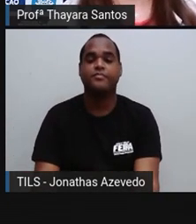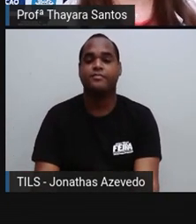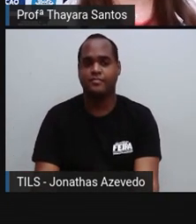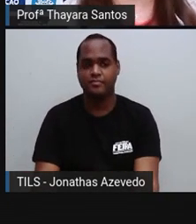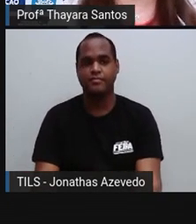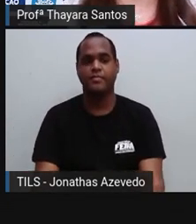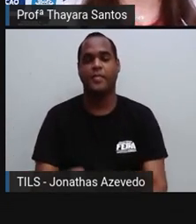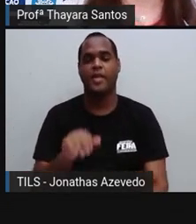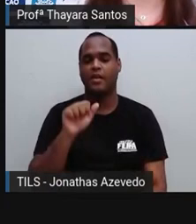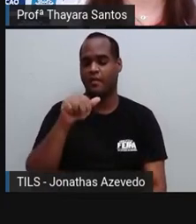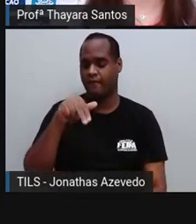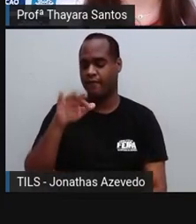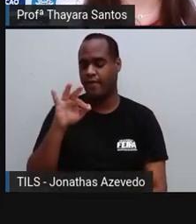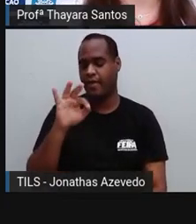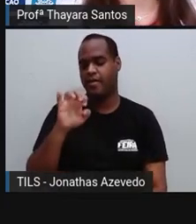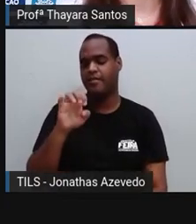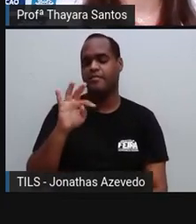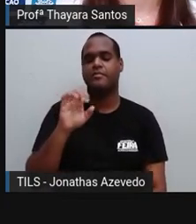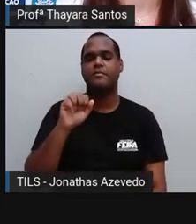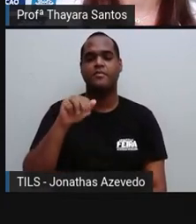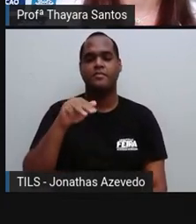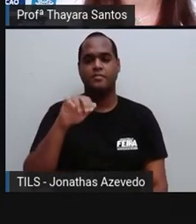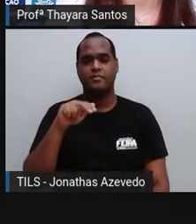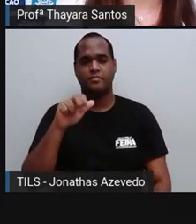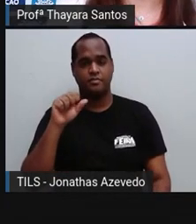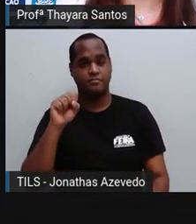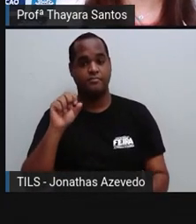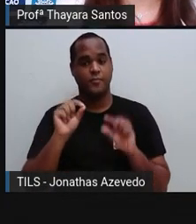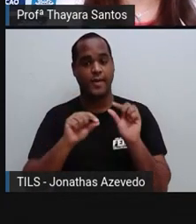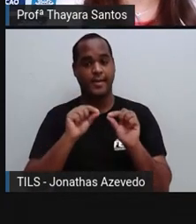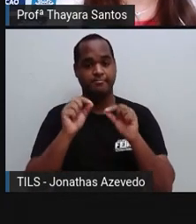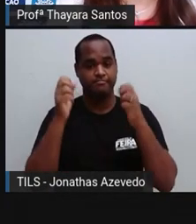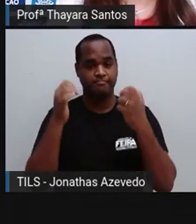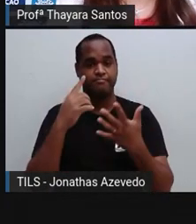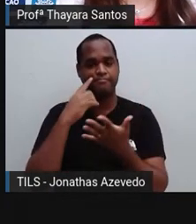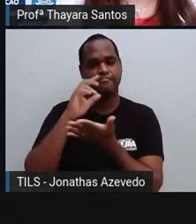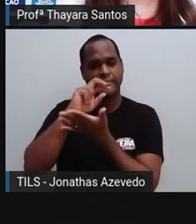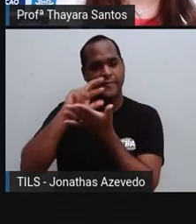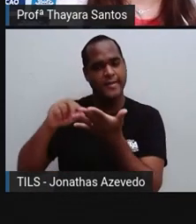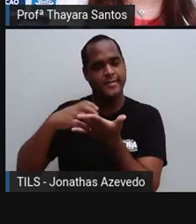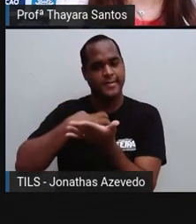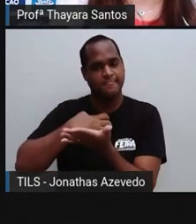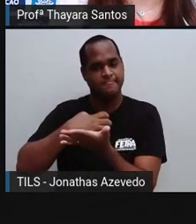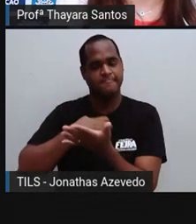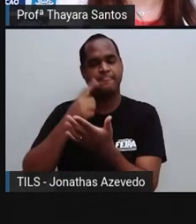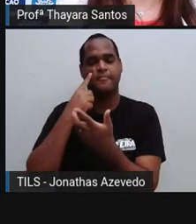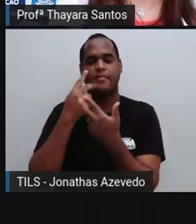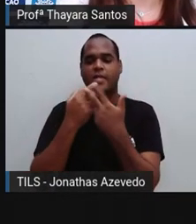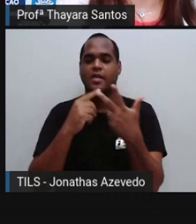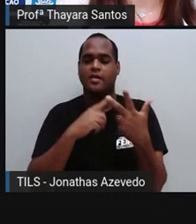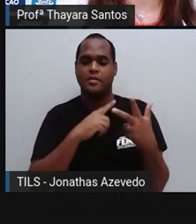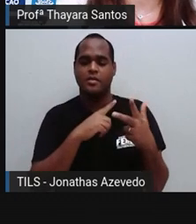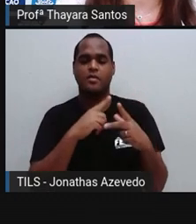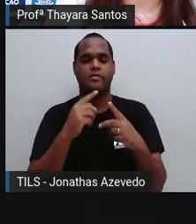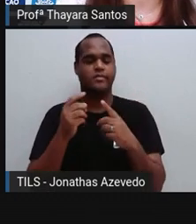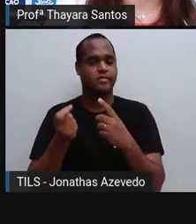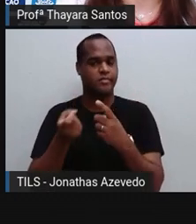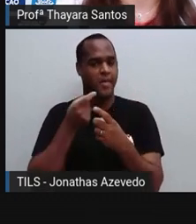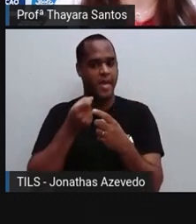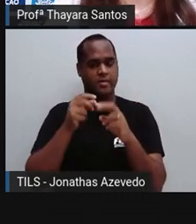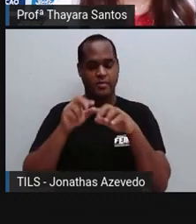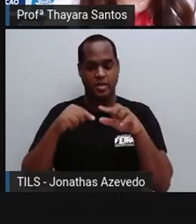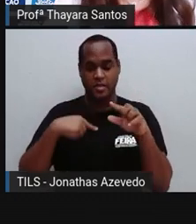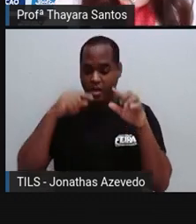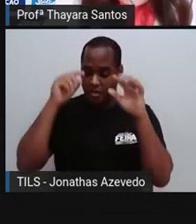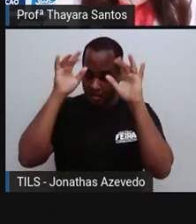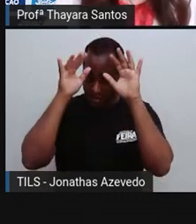Agora vamos falar sobre as anfetaminas. As anfetaminas são drogas sintéticas com efeito que ele é estimulante sobre o nosso